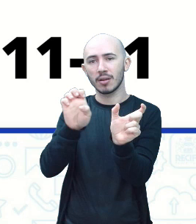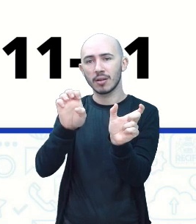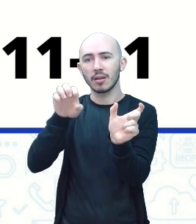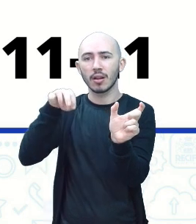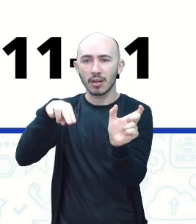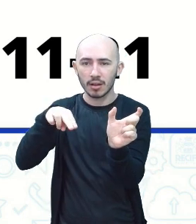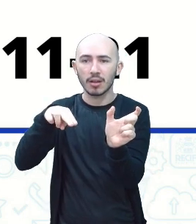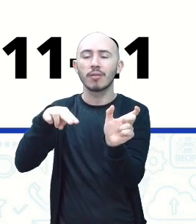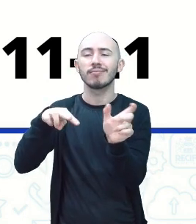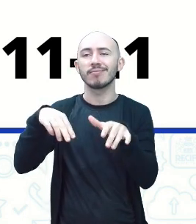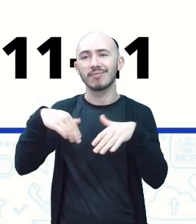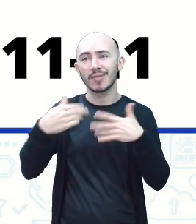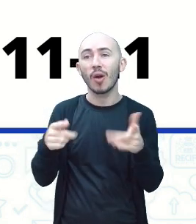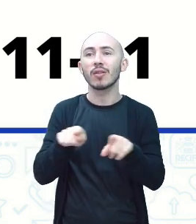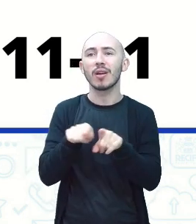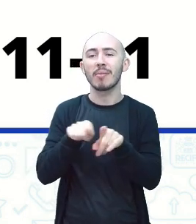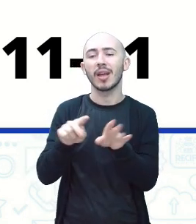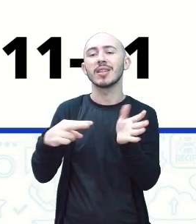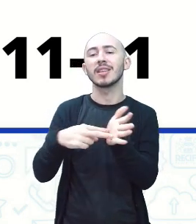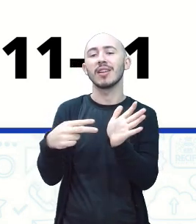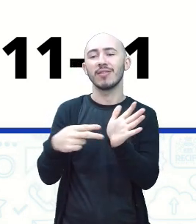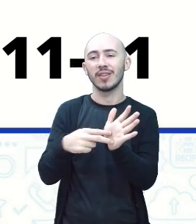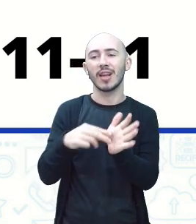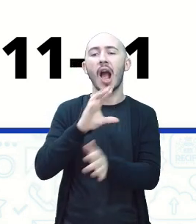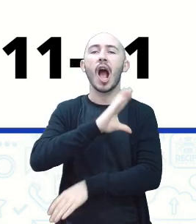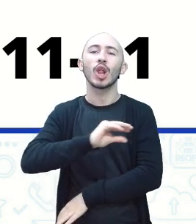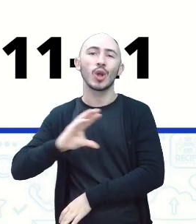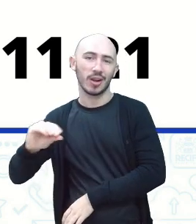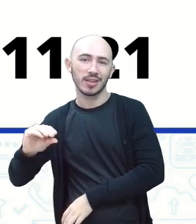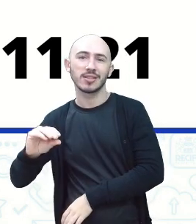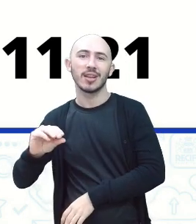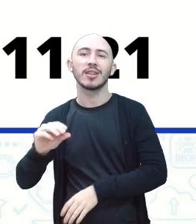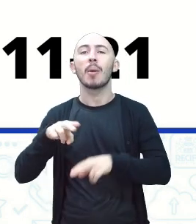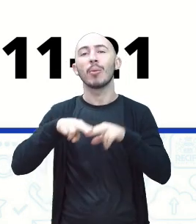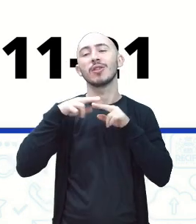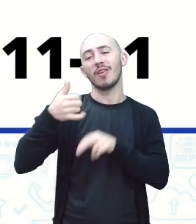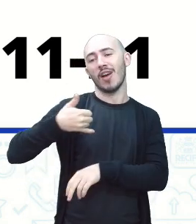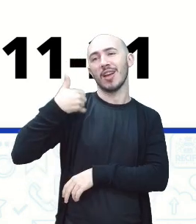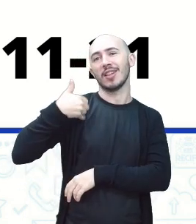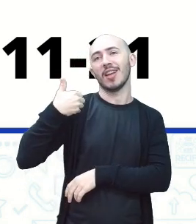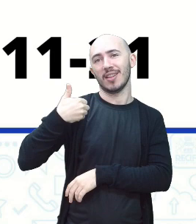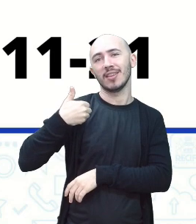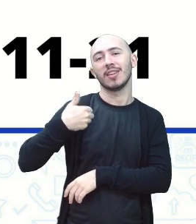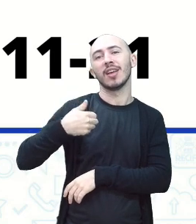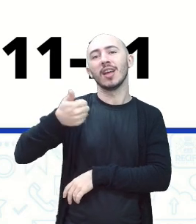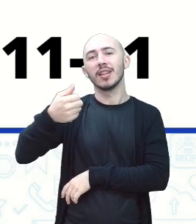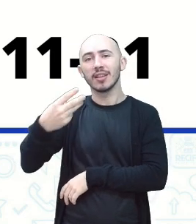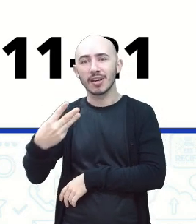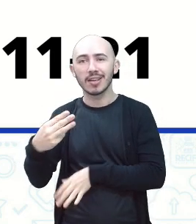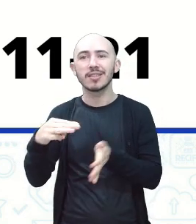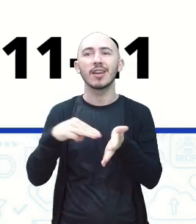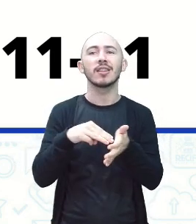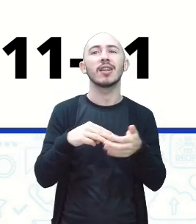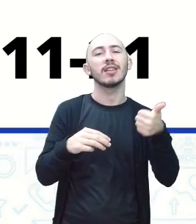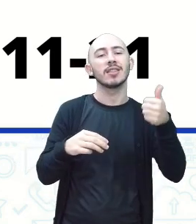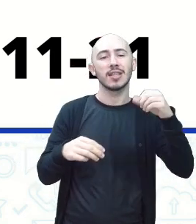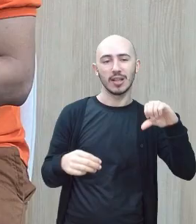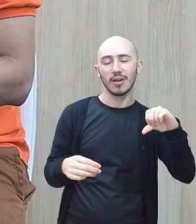13 anos e os 19 anos, né? Teen de teenager, tá? Que é adolescente. Então, ó,